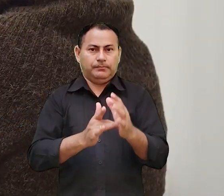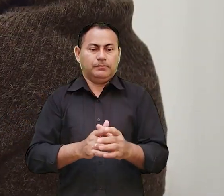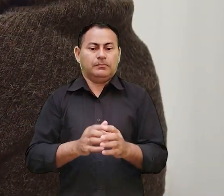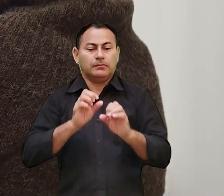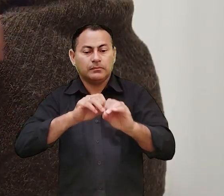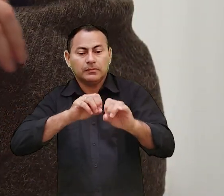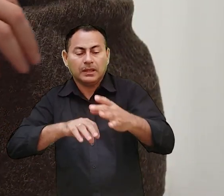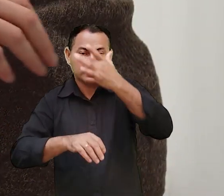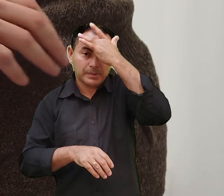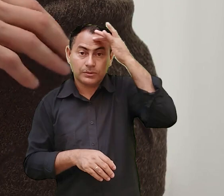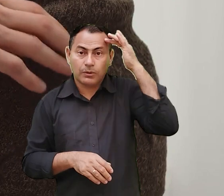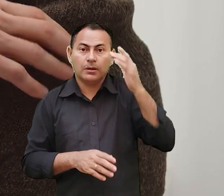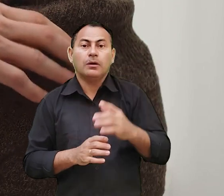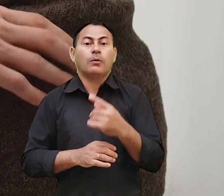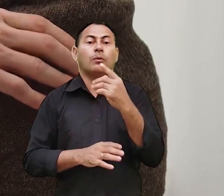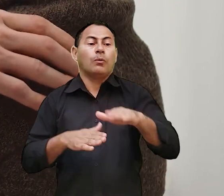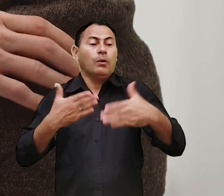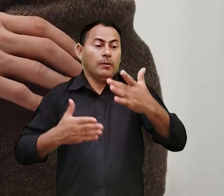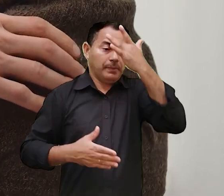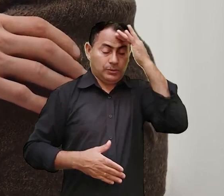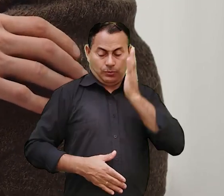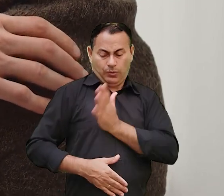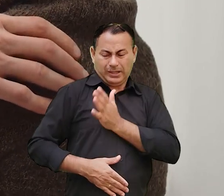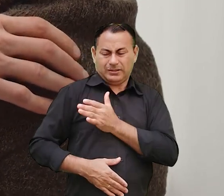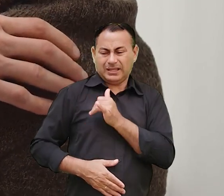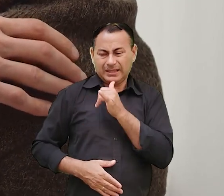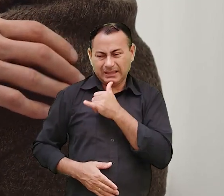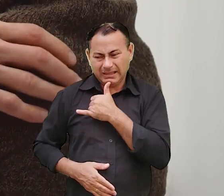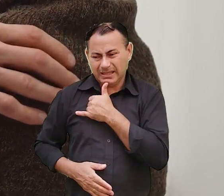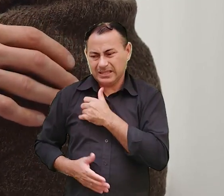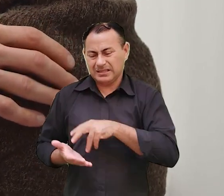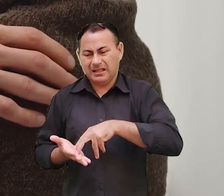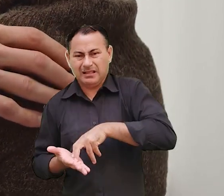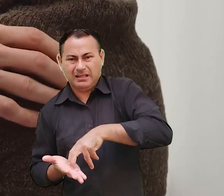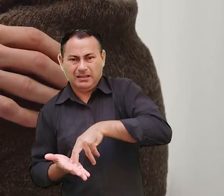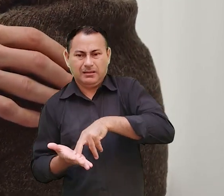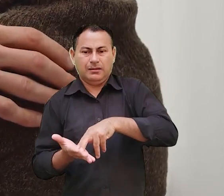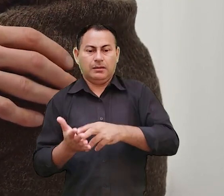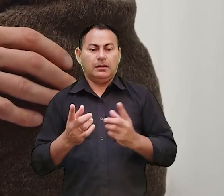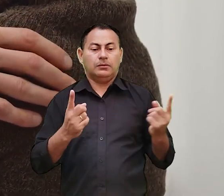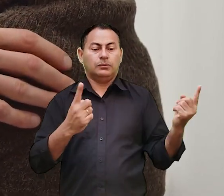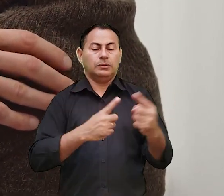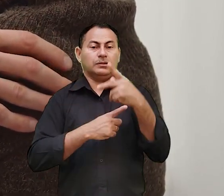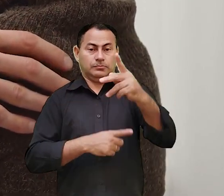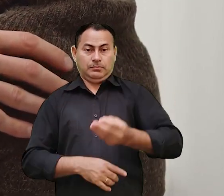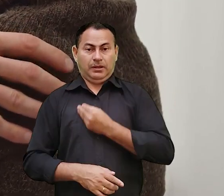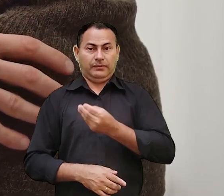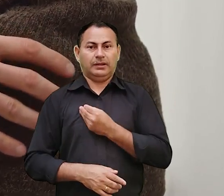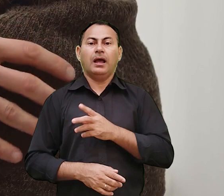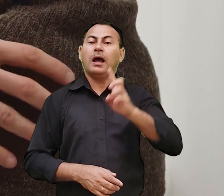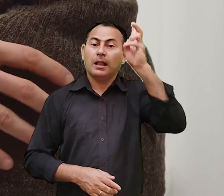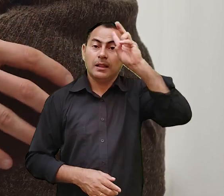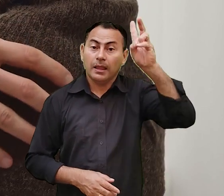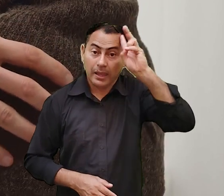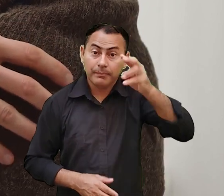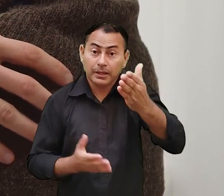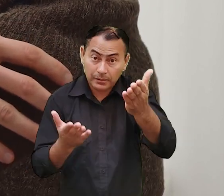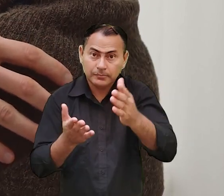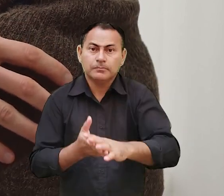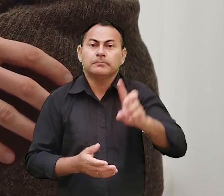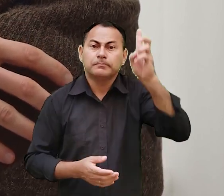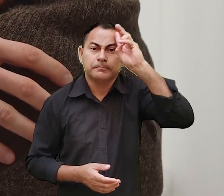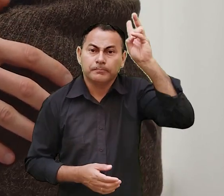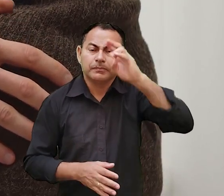dirigido a essas pessoas. Quando uma pessoa com o coração ferido e magoada cruzar o seu caminho,